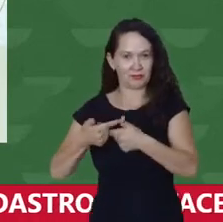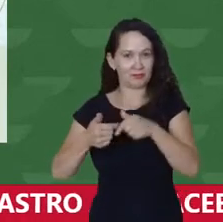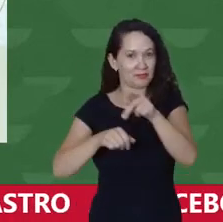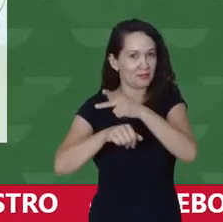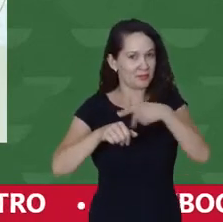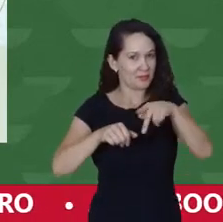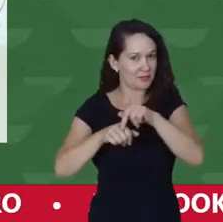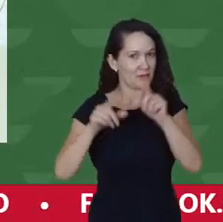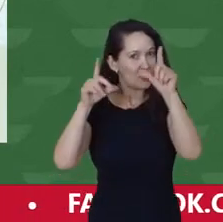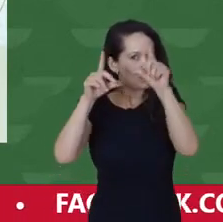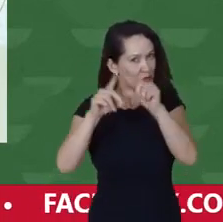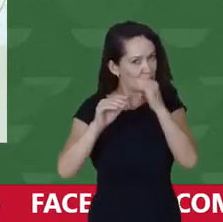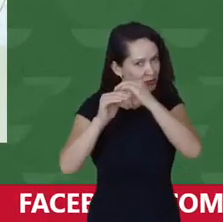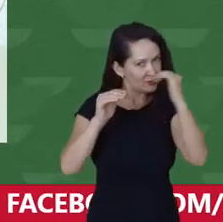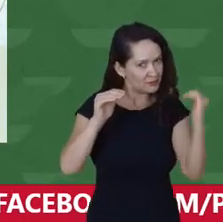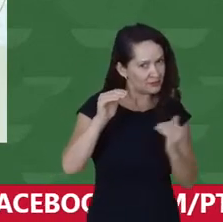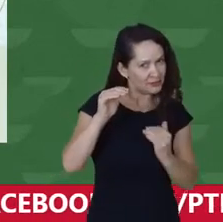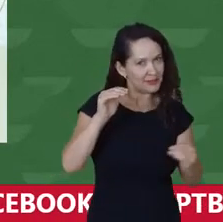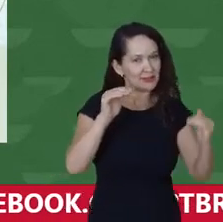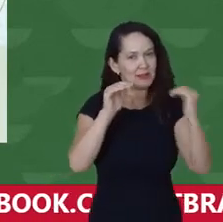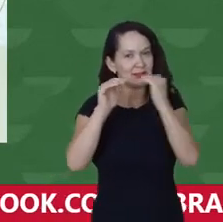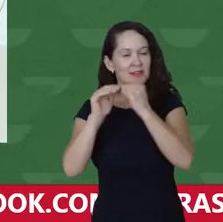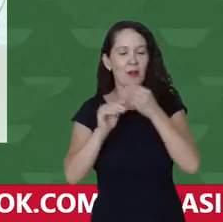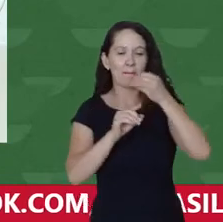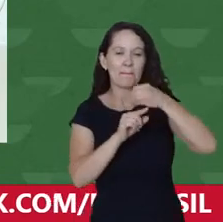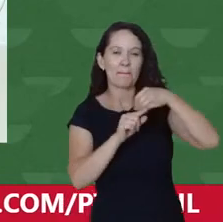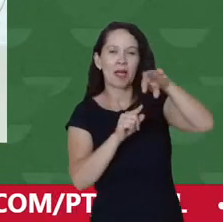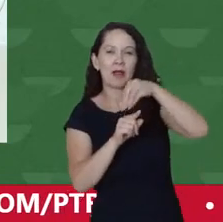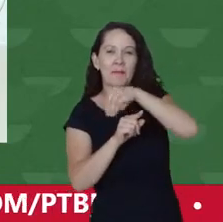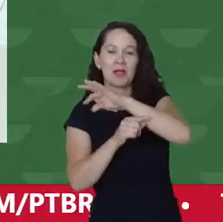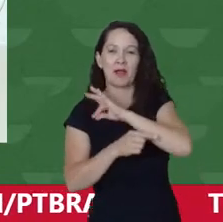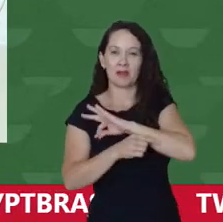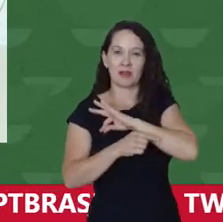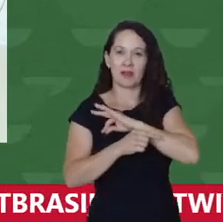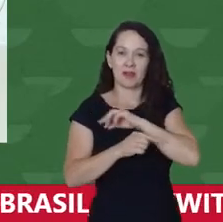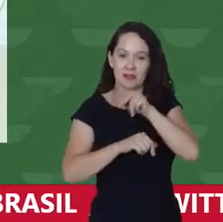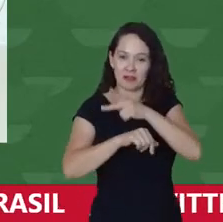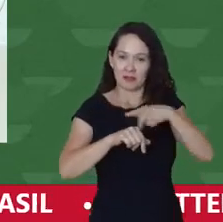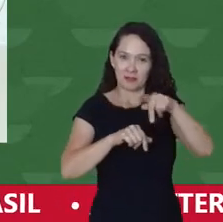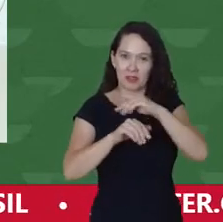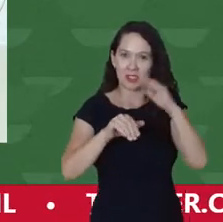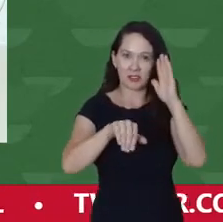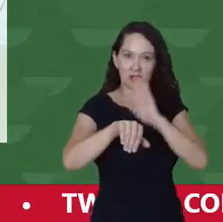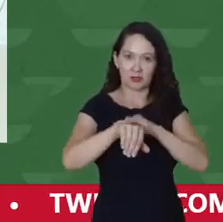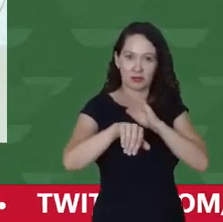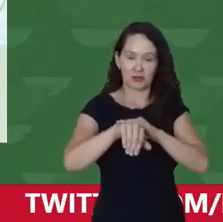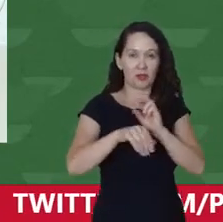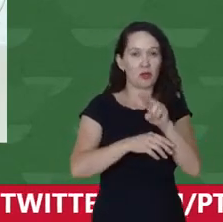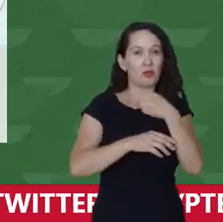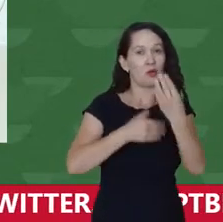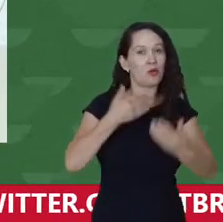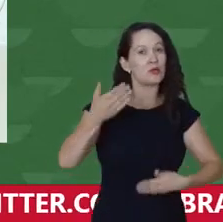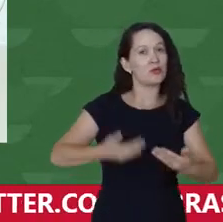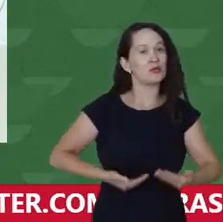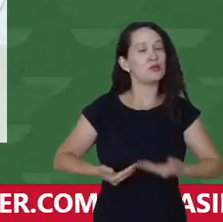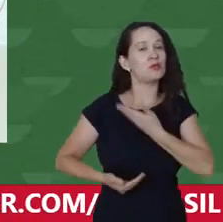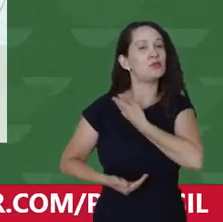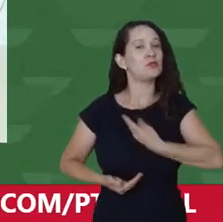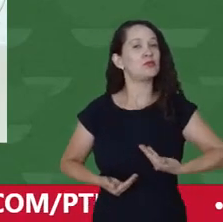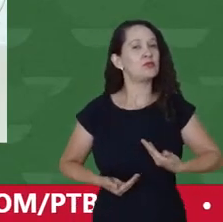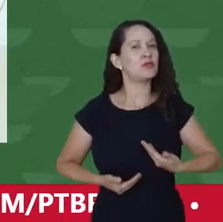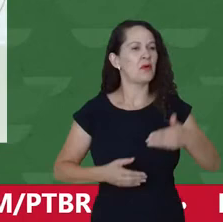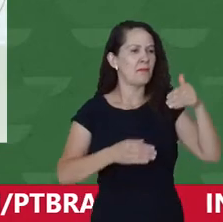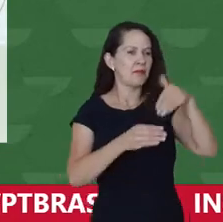país, para diminuir as desigualdades, para distribuir renda, para tornar um país soberano, ou a serviço do governante de